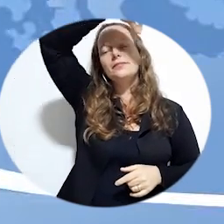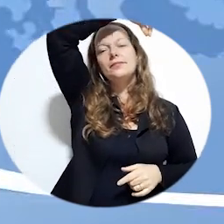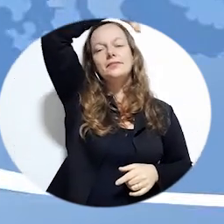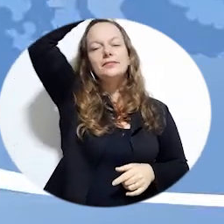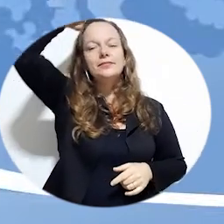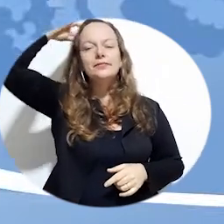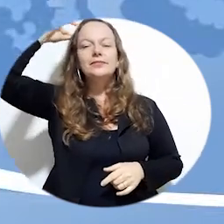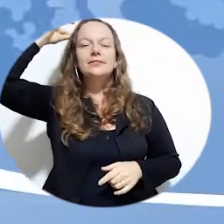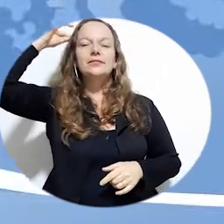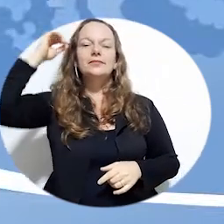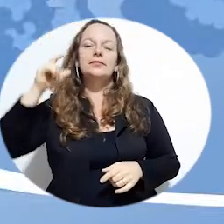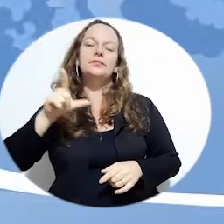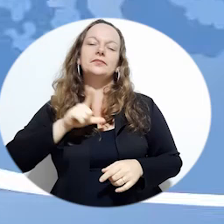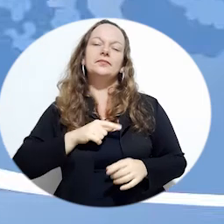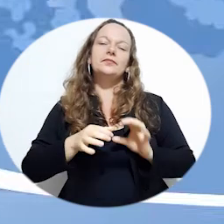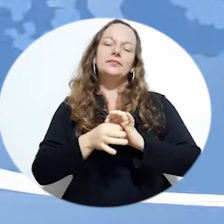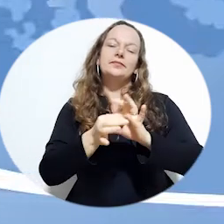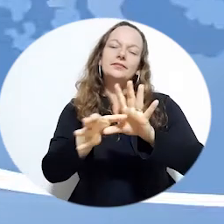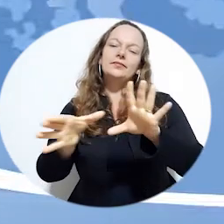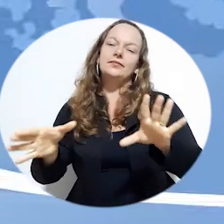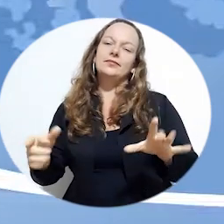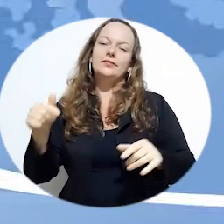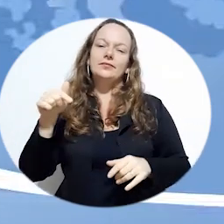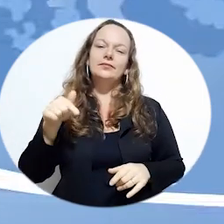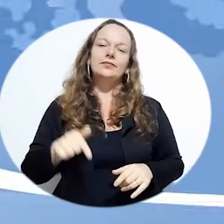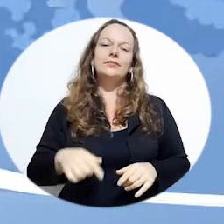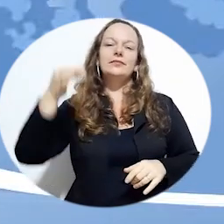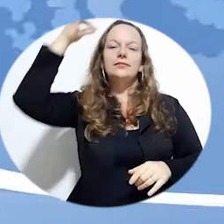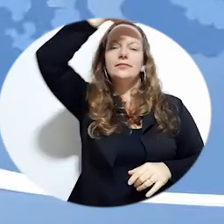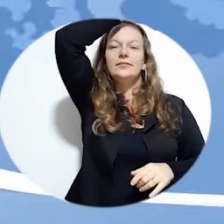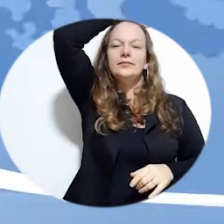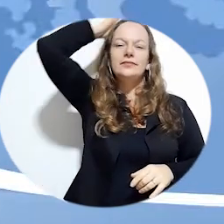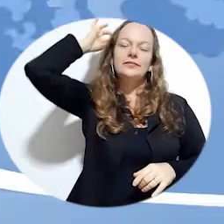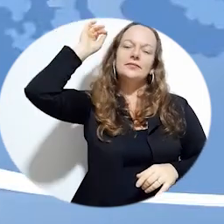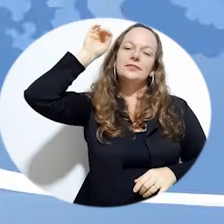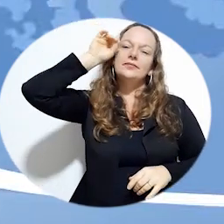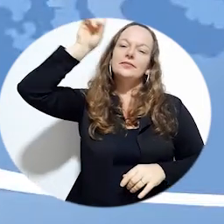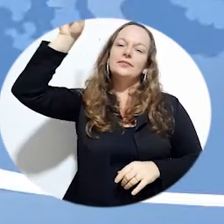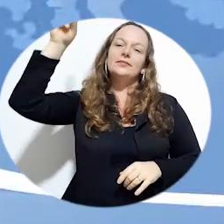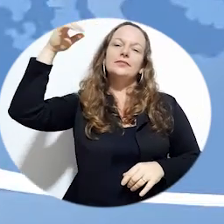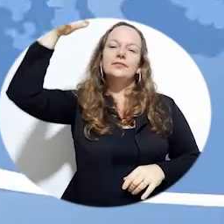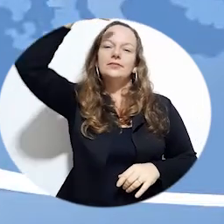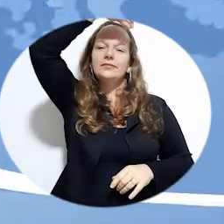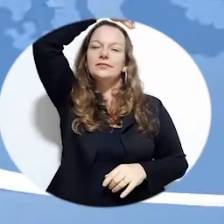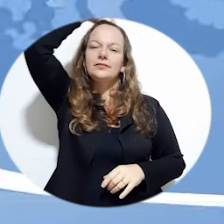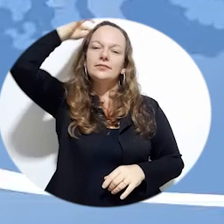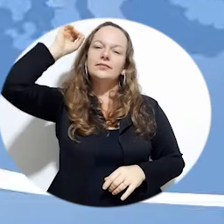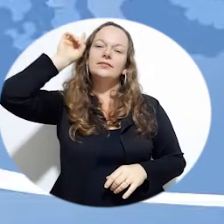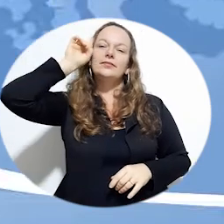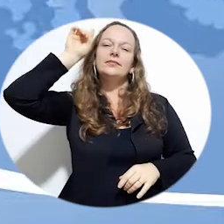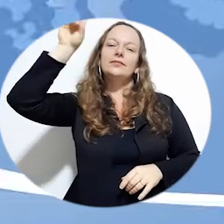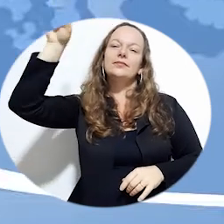Espírito Santo, tens liberdade aqui, Espírito de Deus,